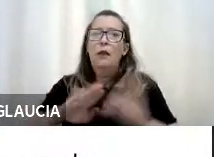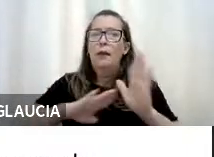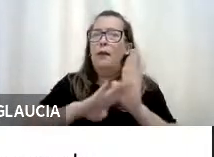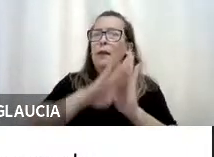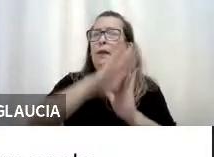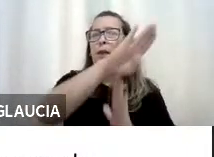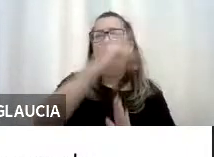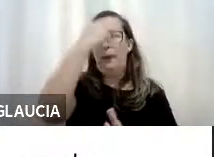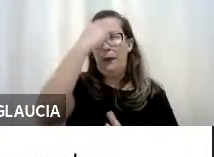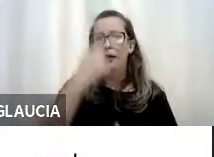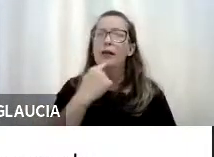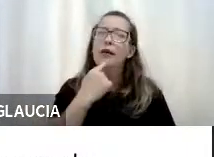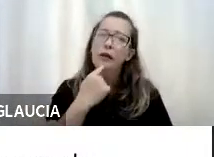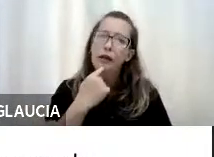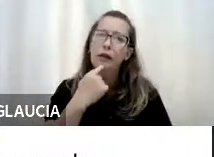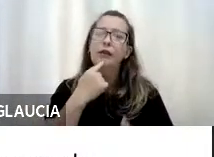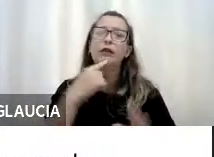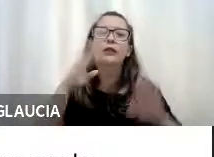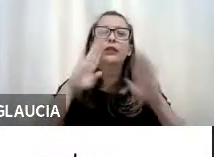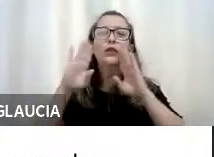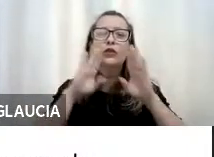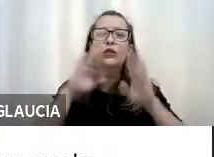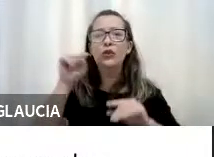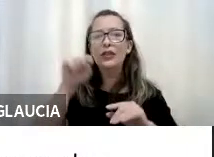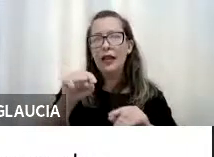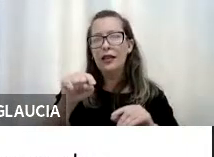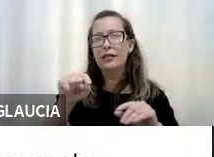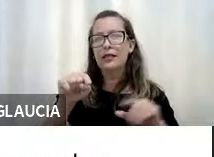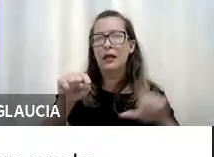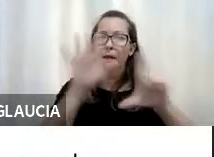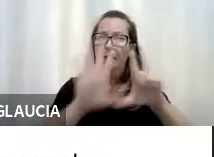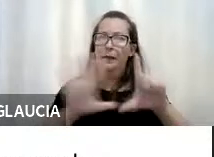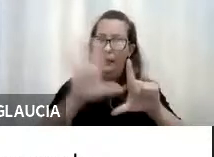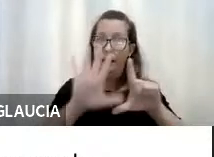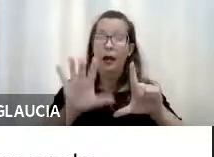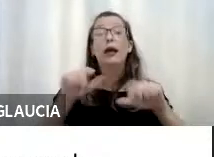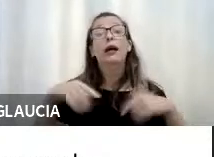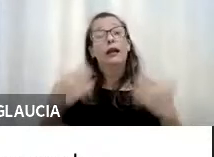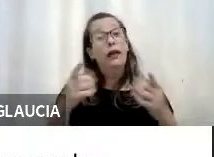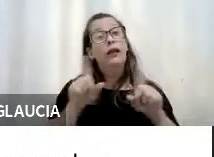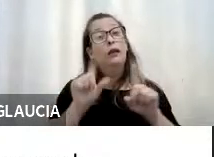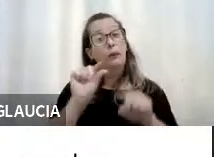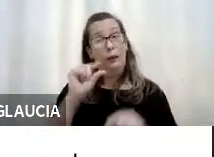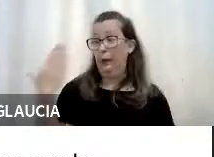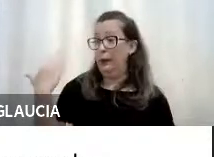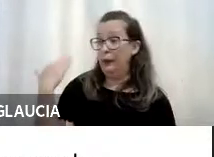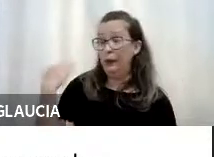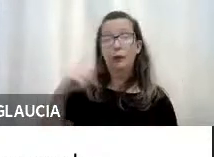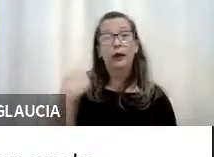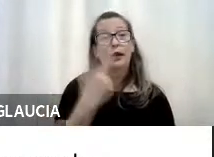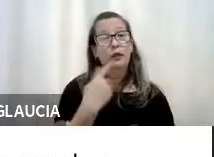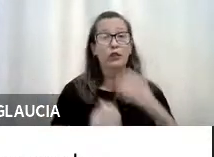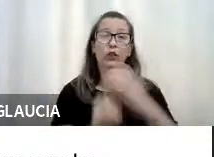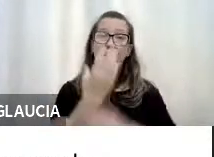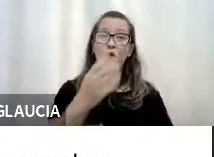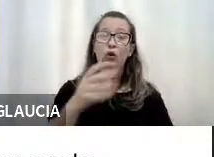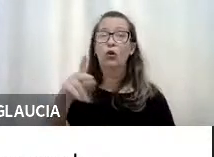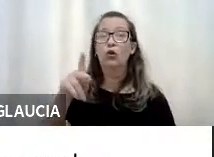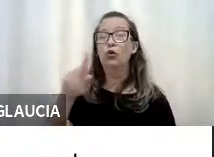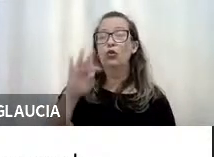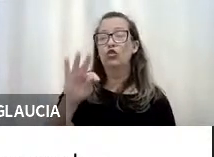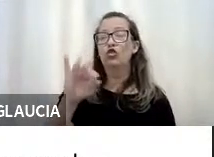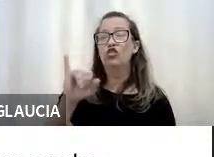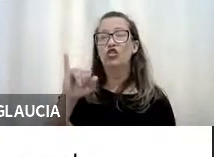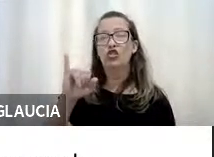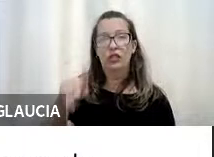nessa plataforma, e a gente recentemente criou o TikTok para alcançar esse público mais jovem, que a gente